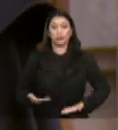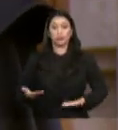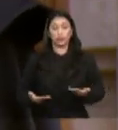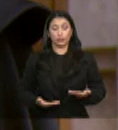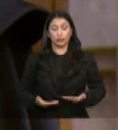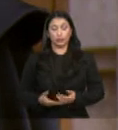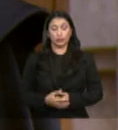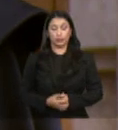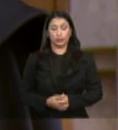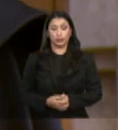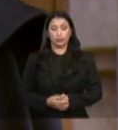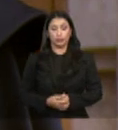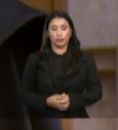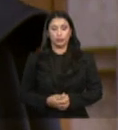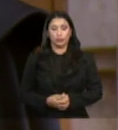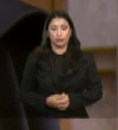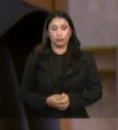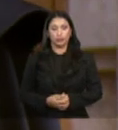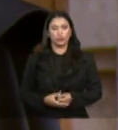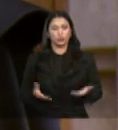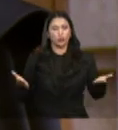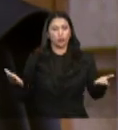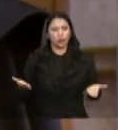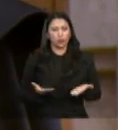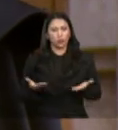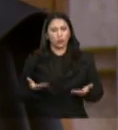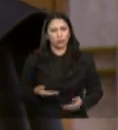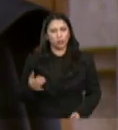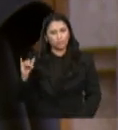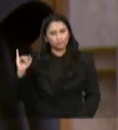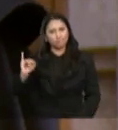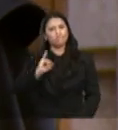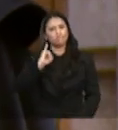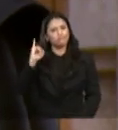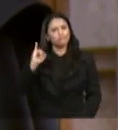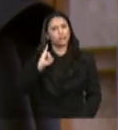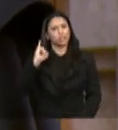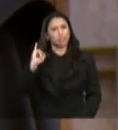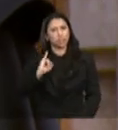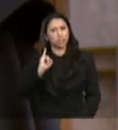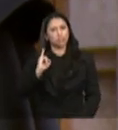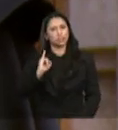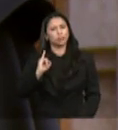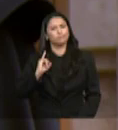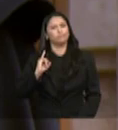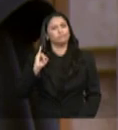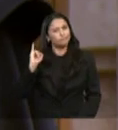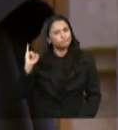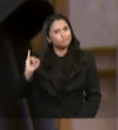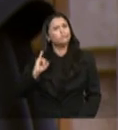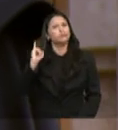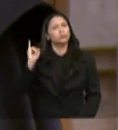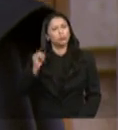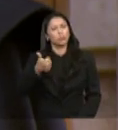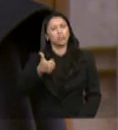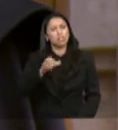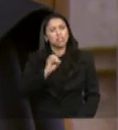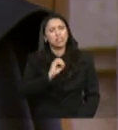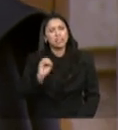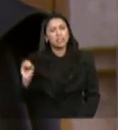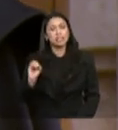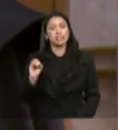eu nesse dia muito importante muito importante 100 anos da morte